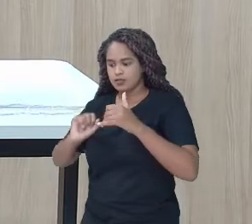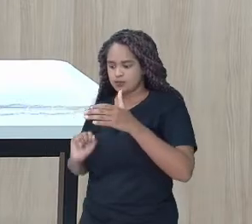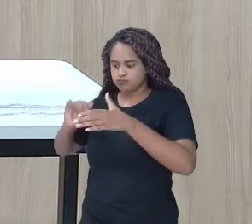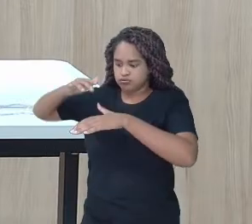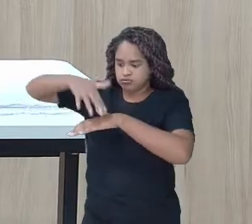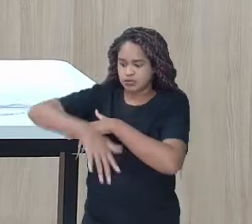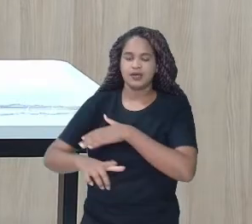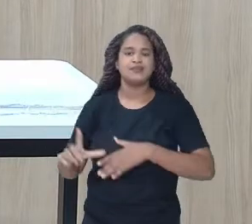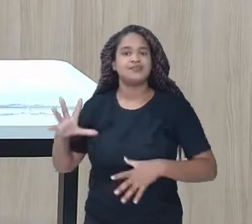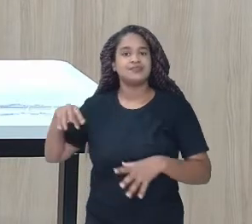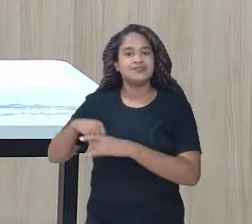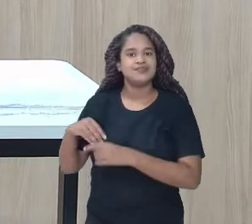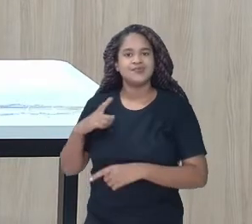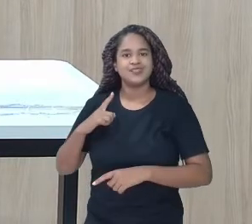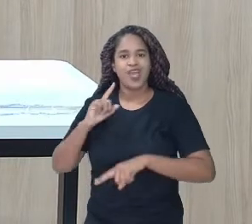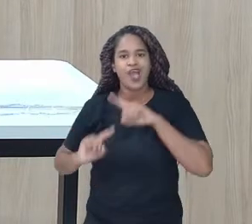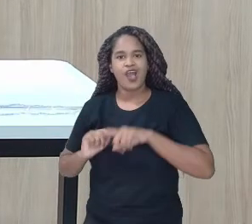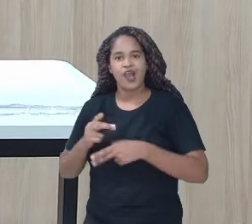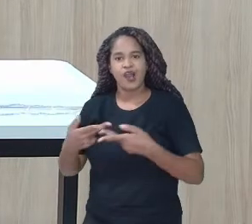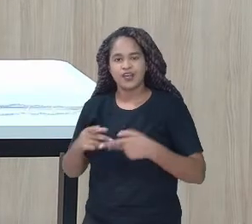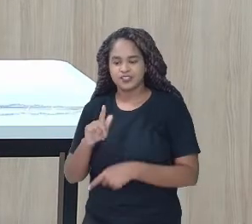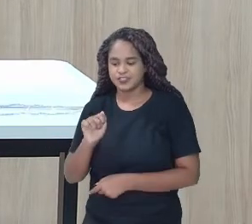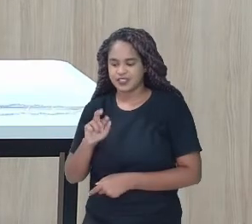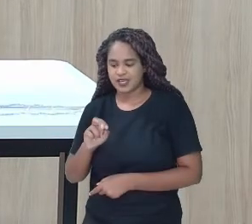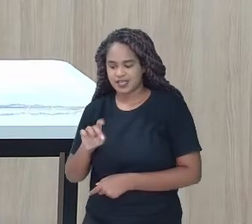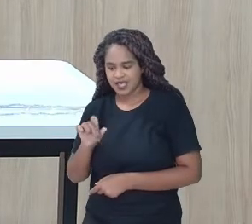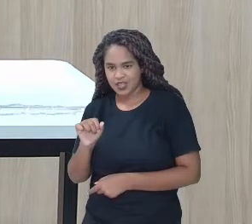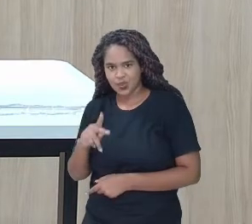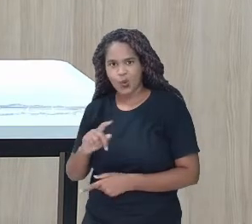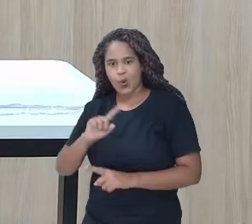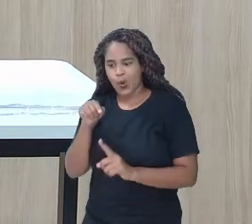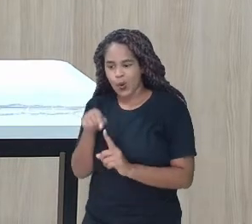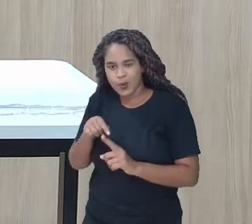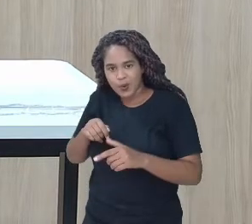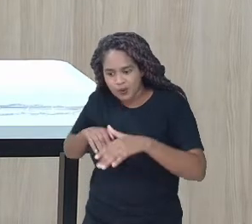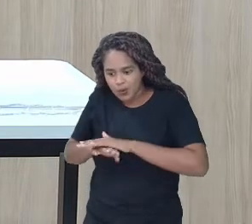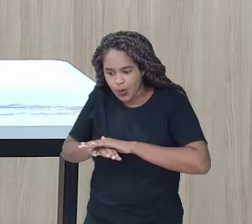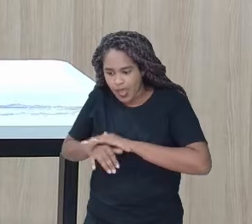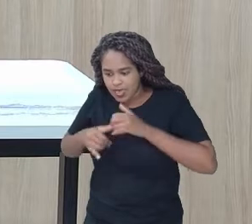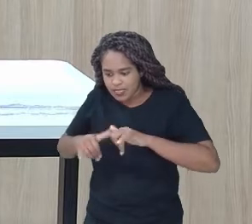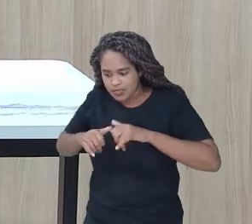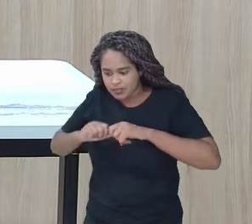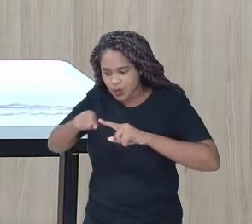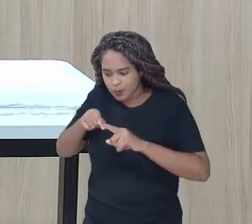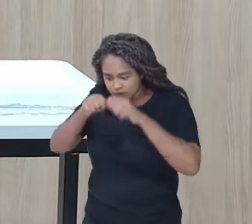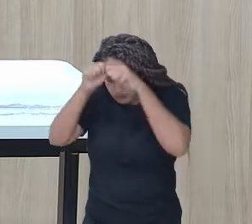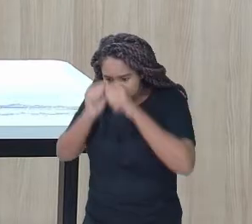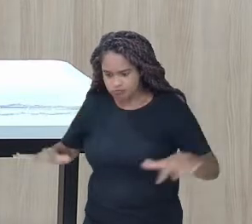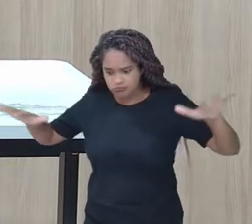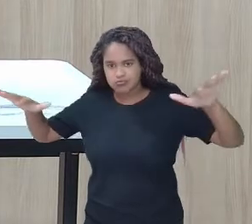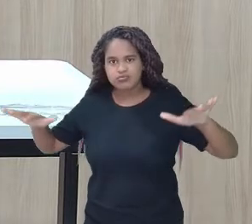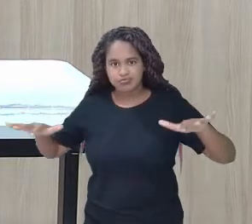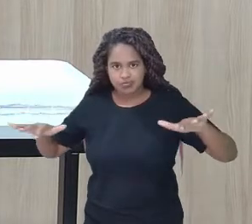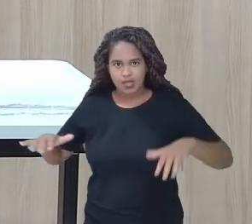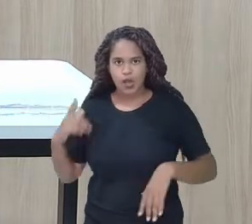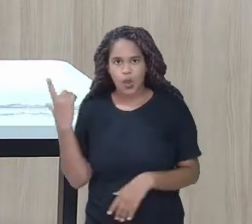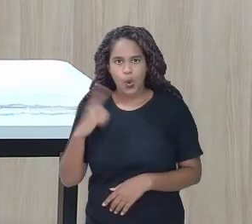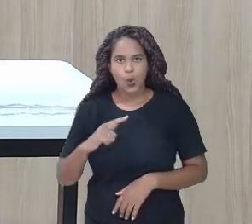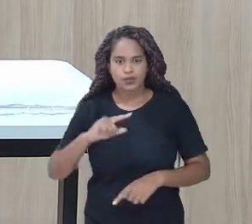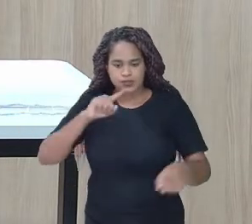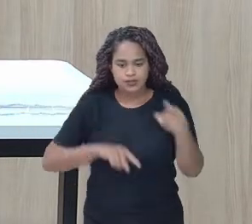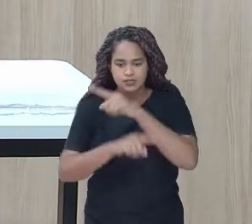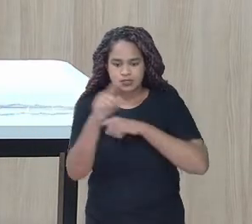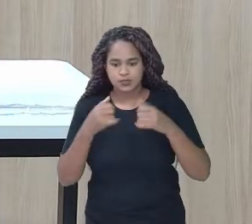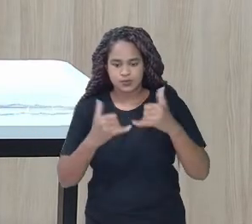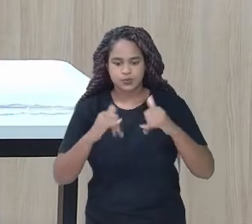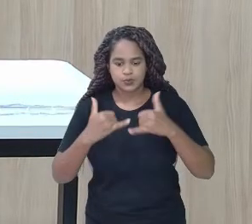é utilizado e a função do gerador, que é armazenar realmente a energia para produzir o circuito elétrico e